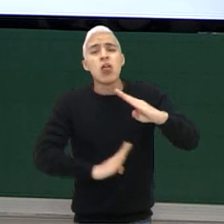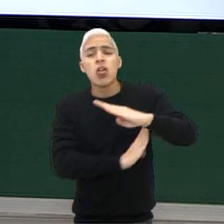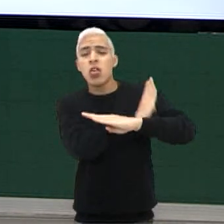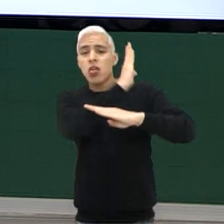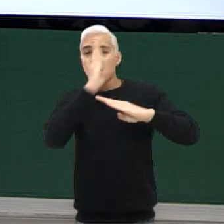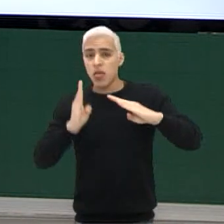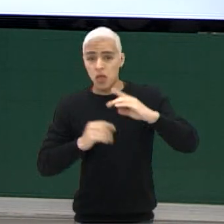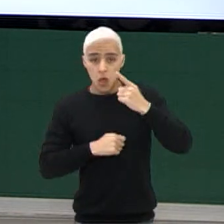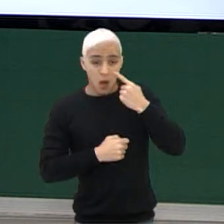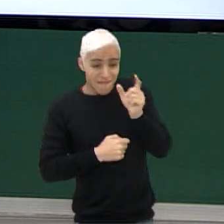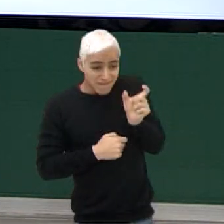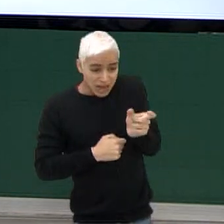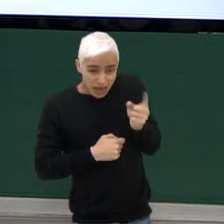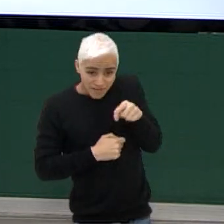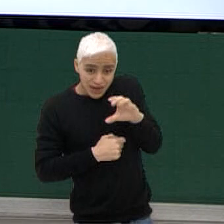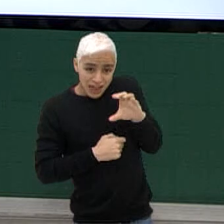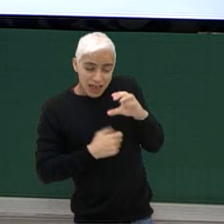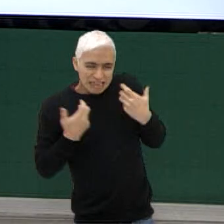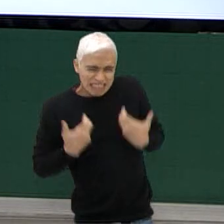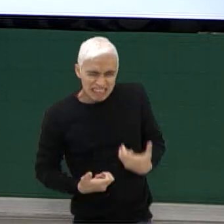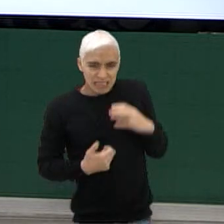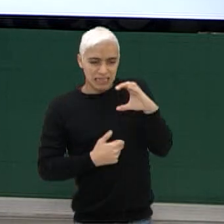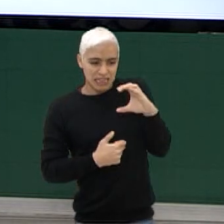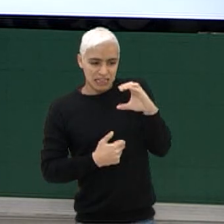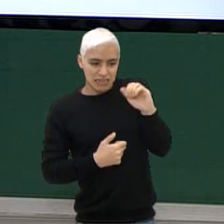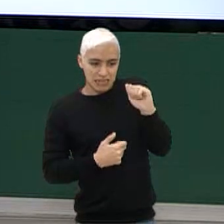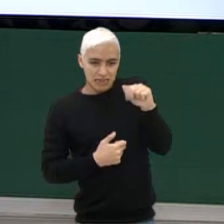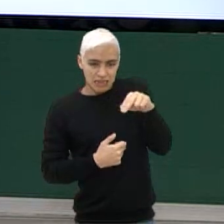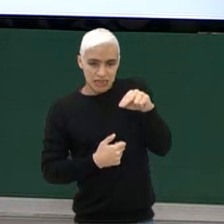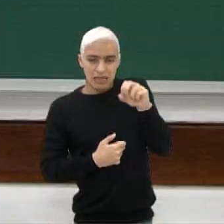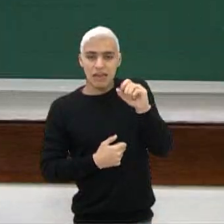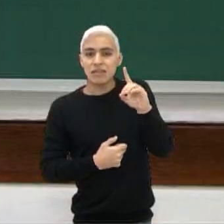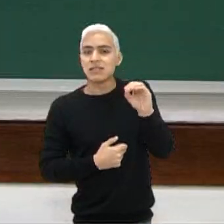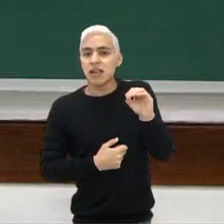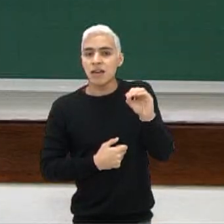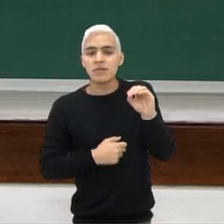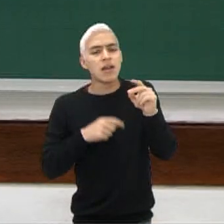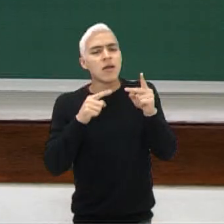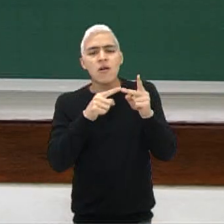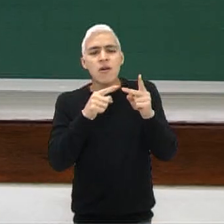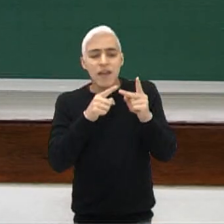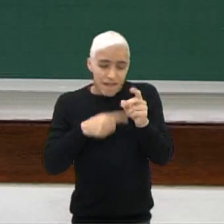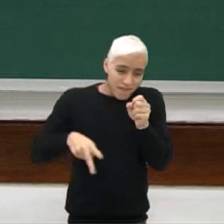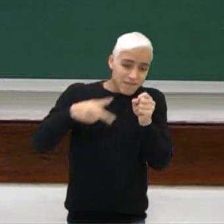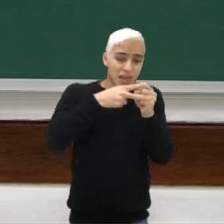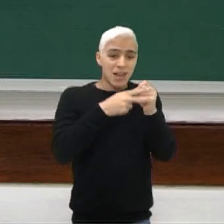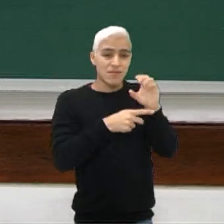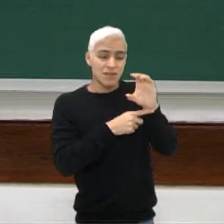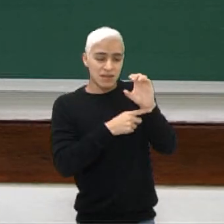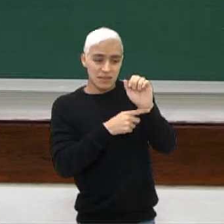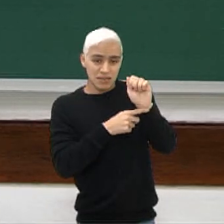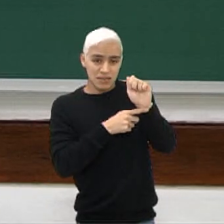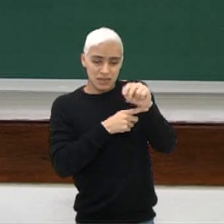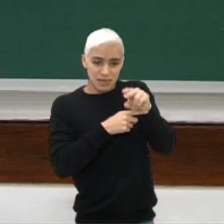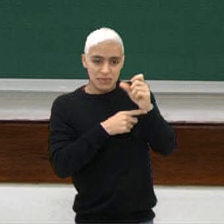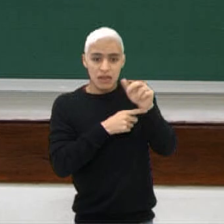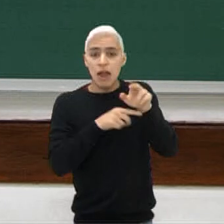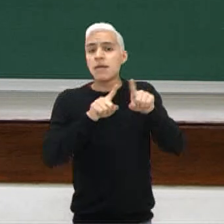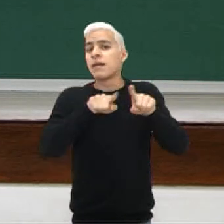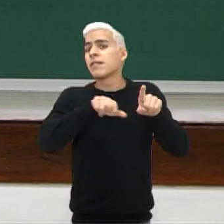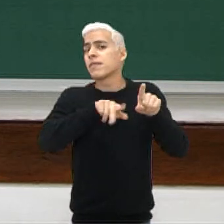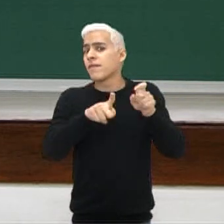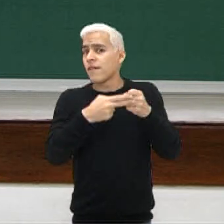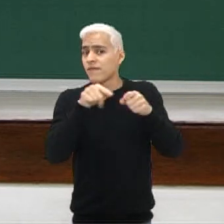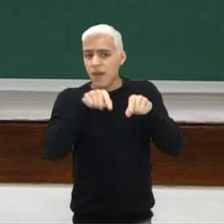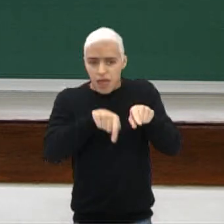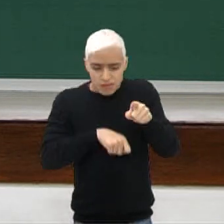palavra cansado vem de cansar, do verbo cansar. Mas naquele caso não é um verbo. Por